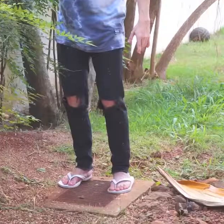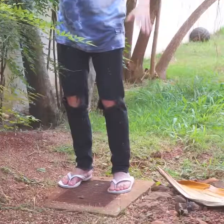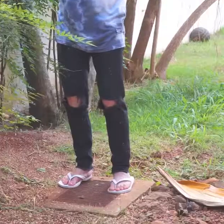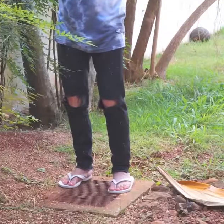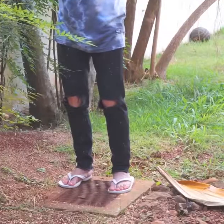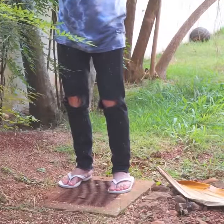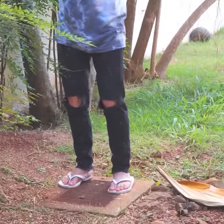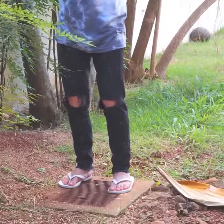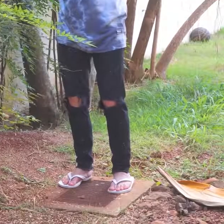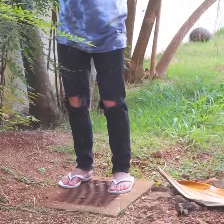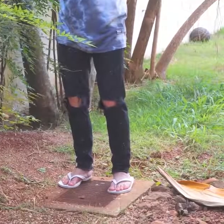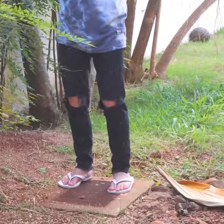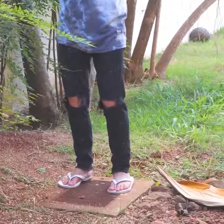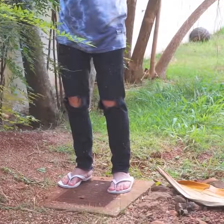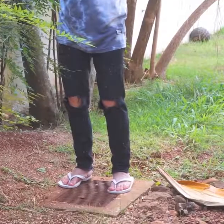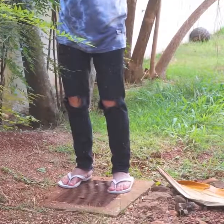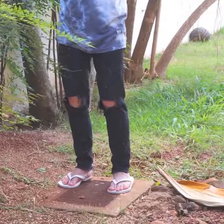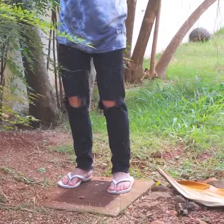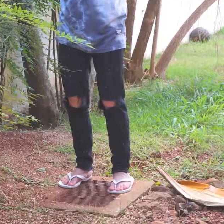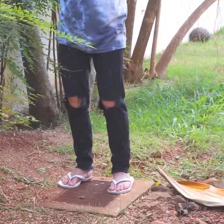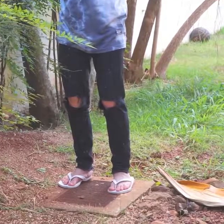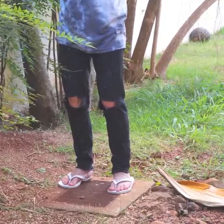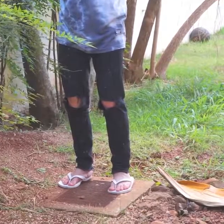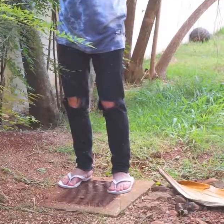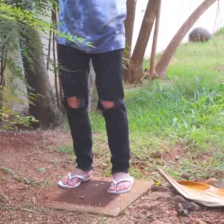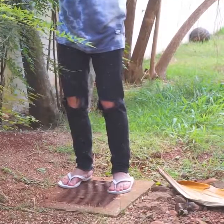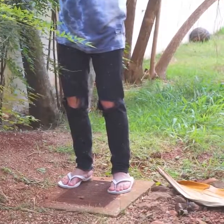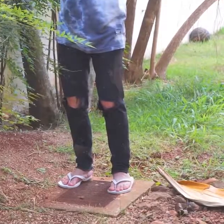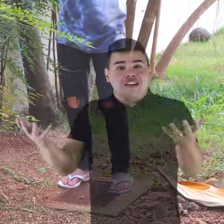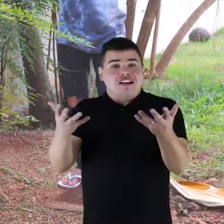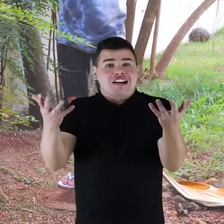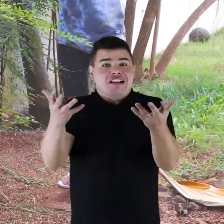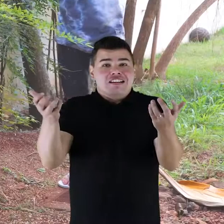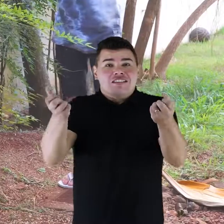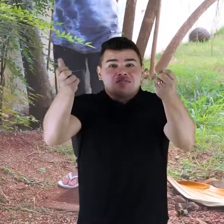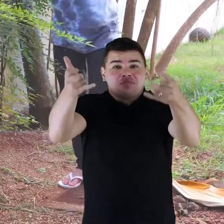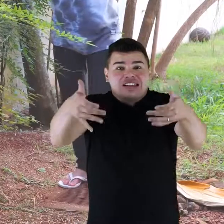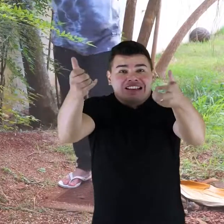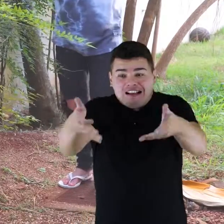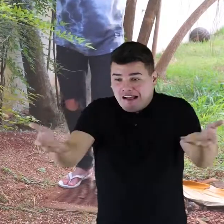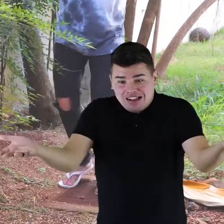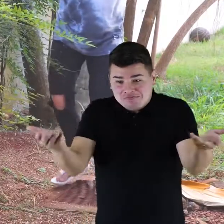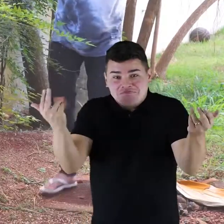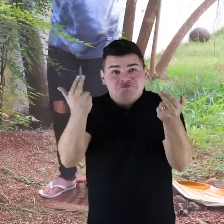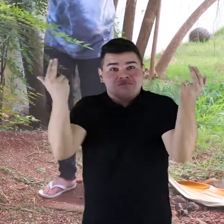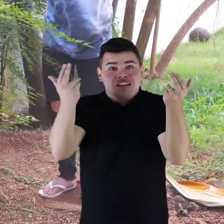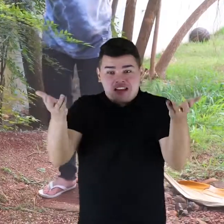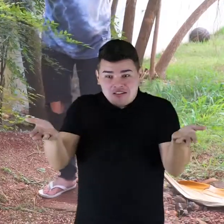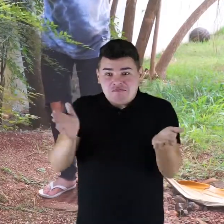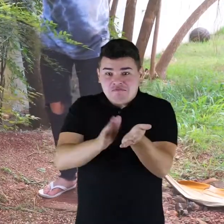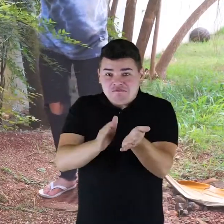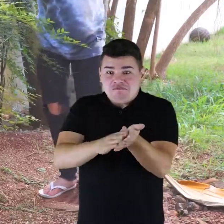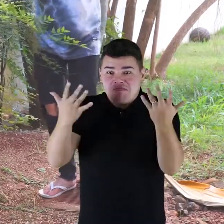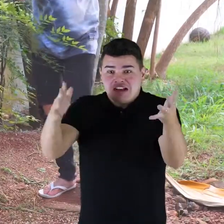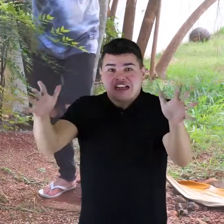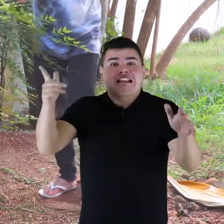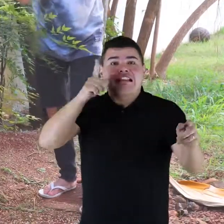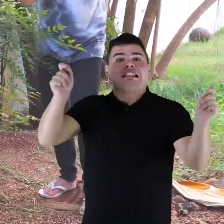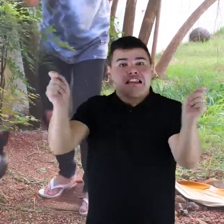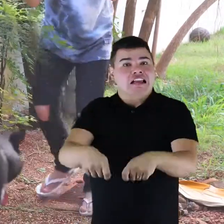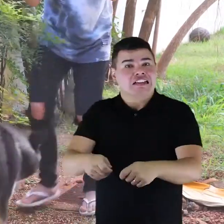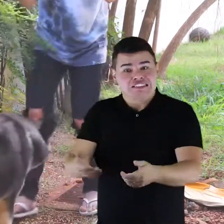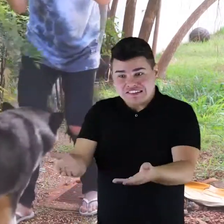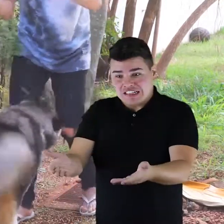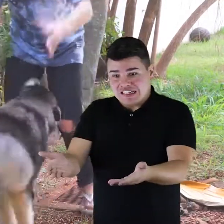frente. Ergue as mãos espalmadas. Eu não sei nem o que falar. Meu Deus do céu, o negócio funciona. Eu não acredito